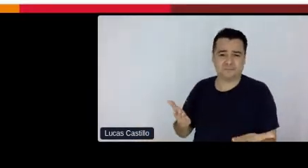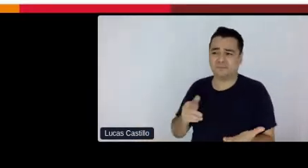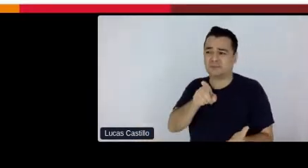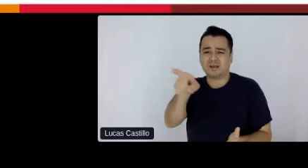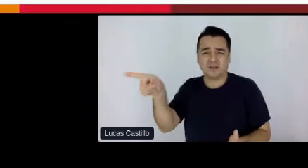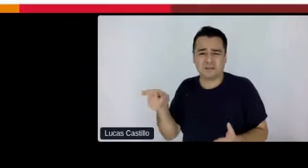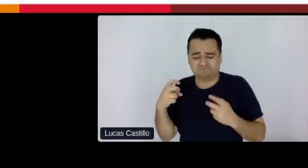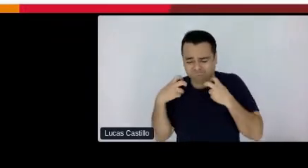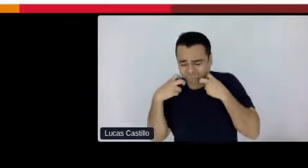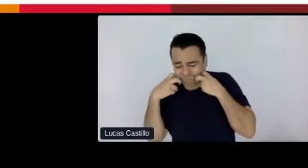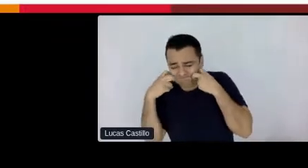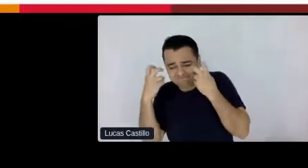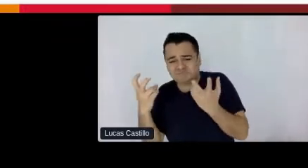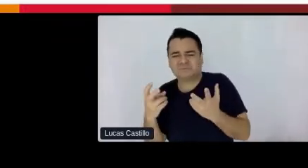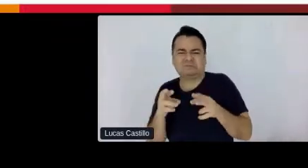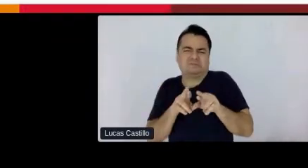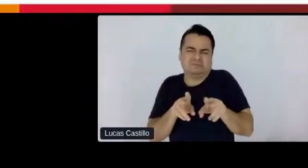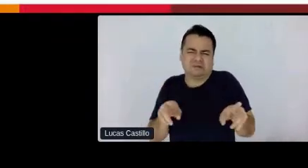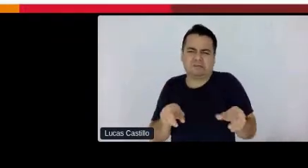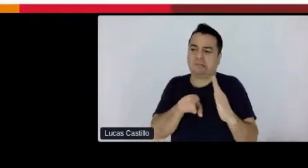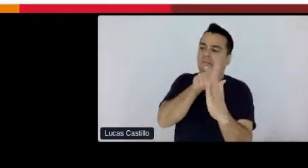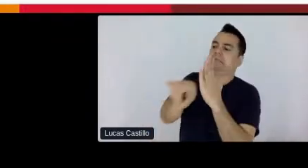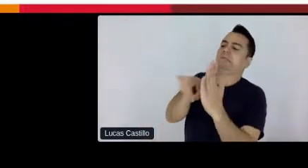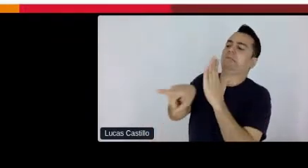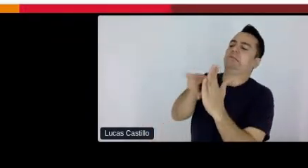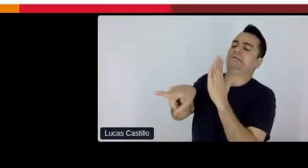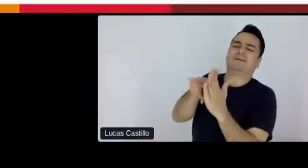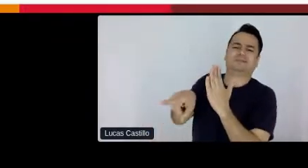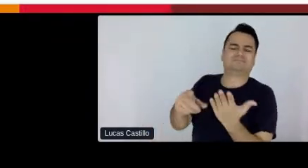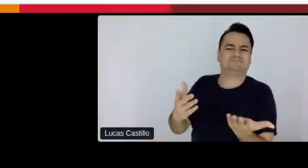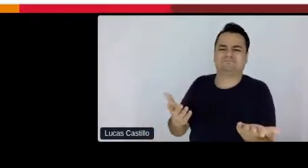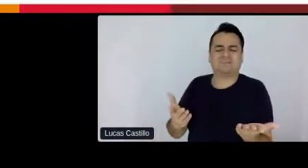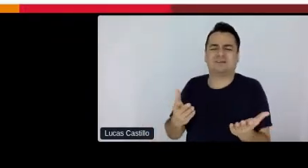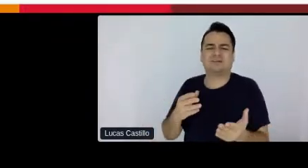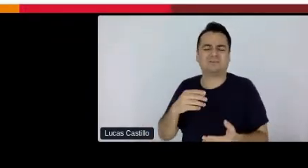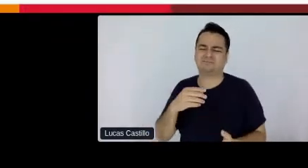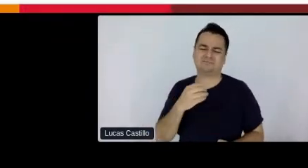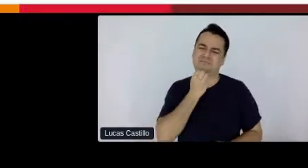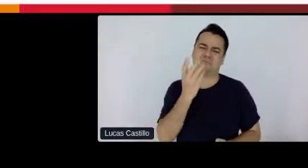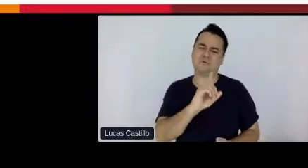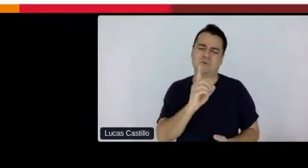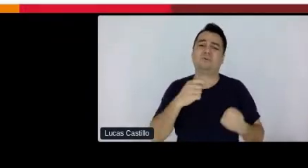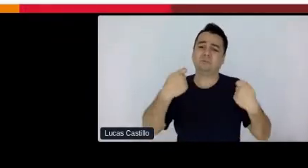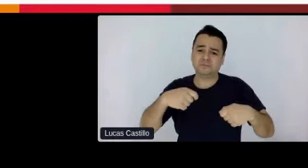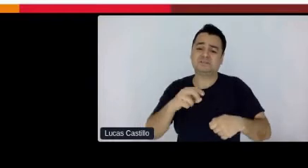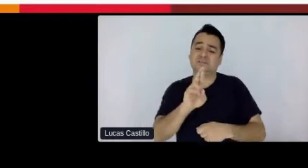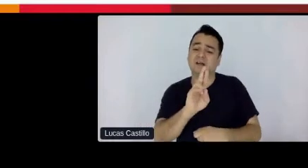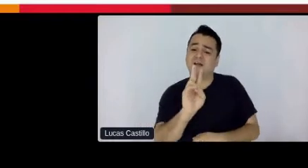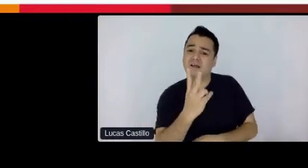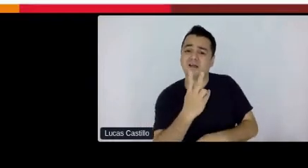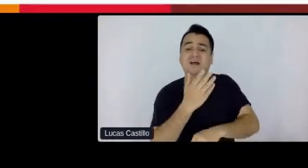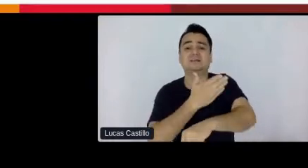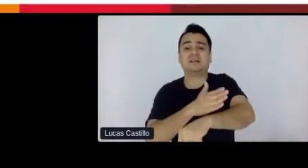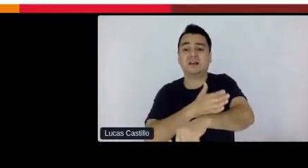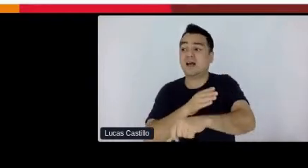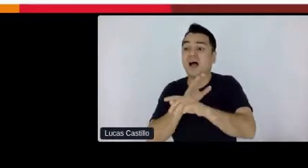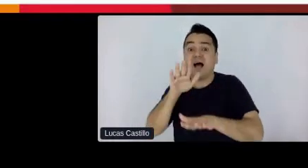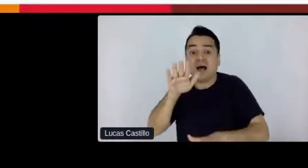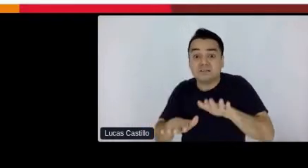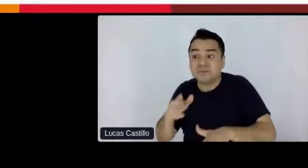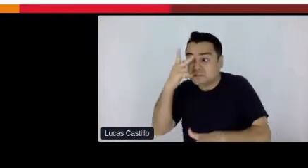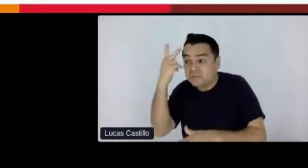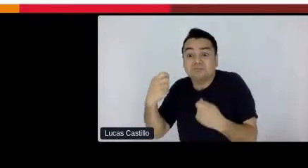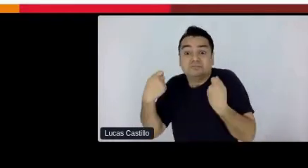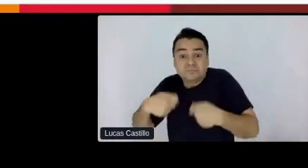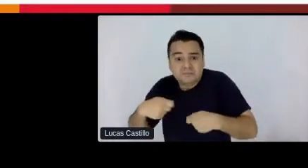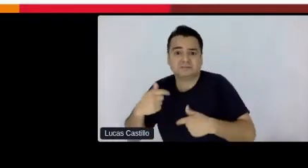alguma situação constrangedora, num momento tão delicado e muitas vezes tenso, que a pessoa está buscando uma oportunidade de emprego,